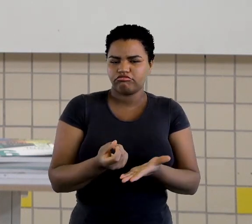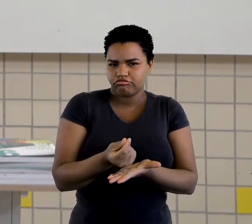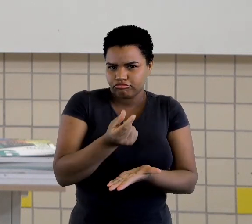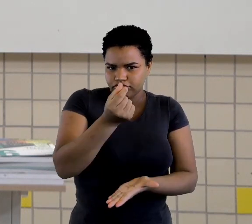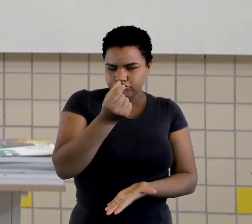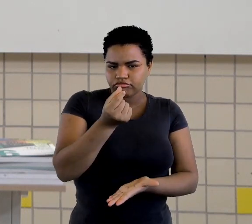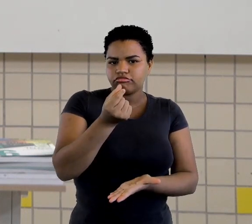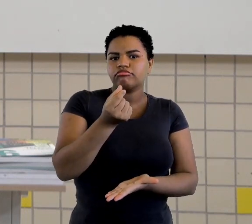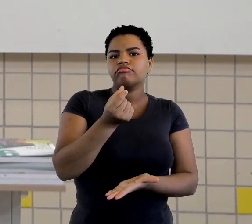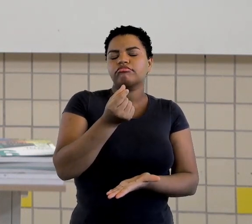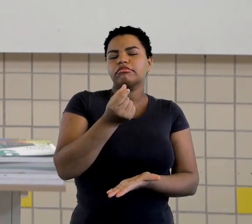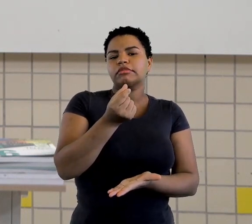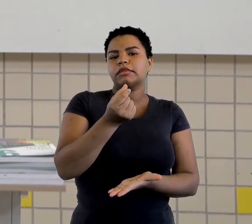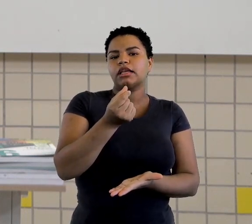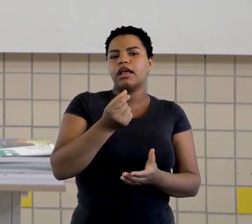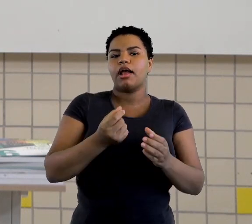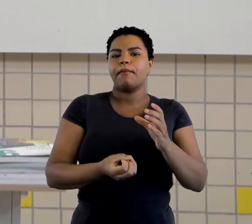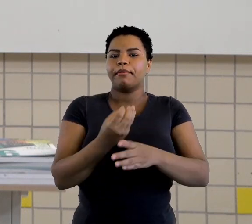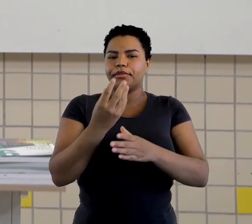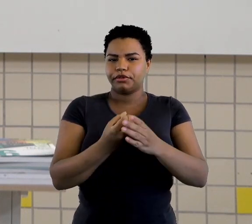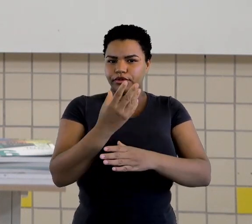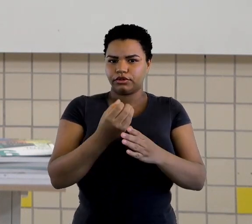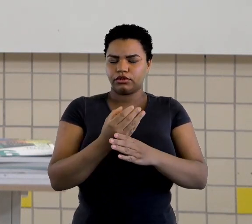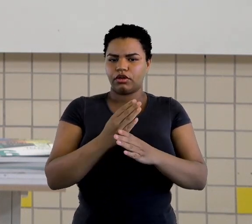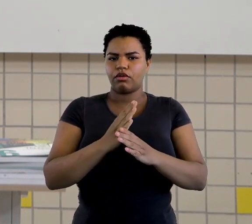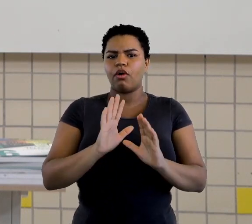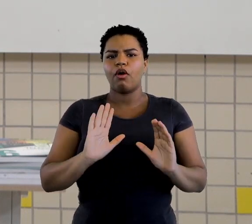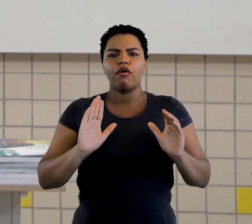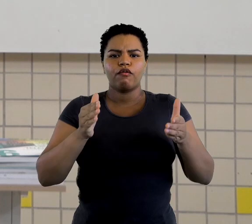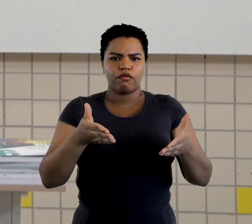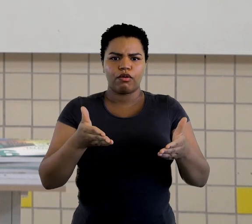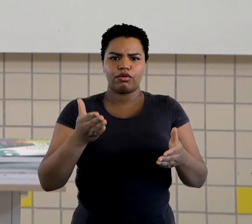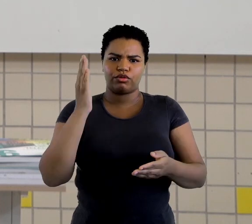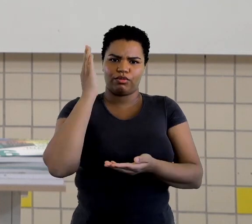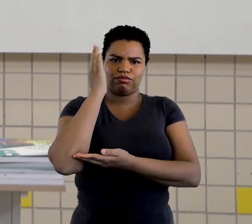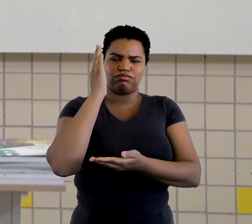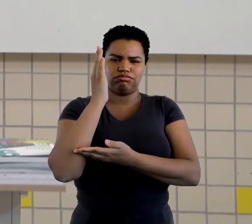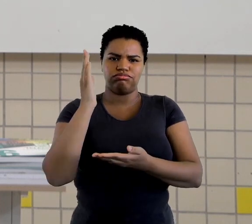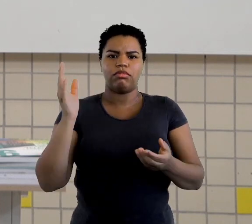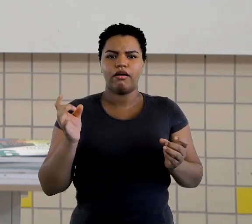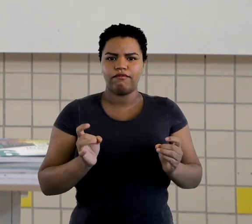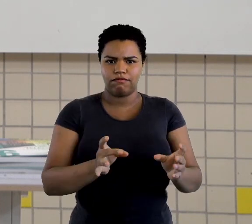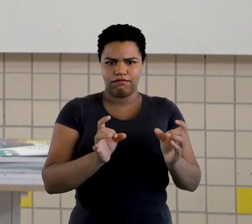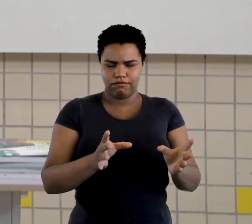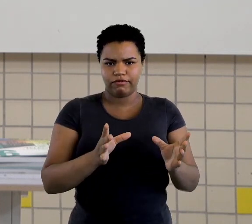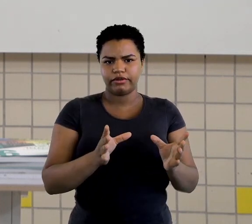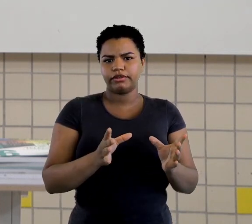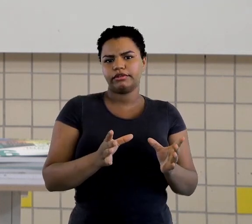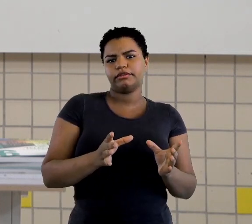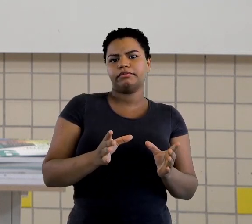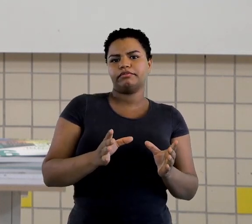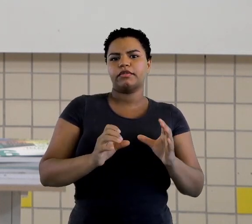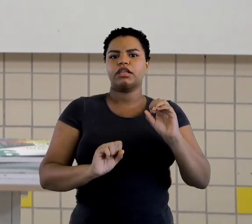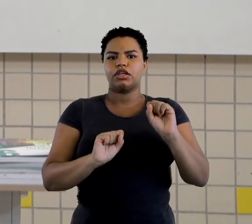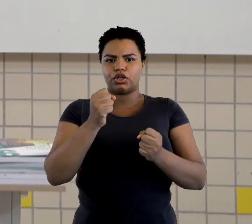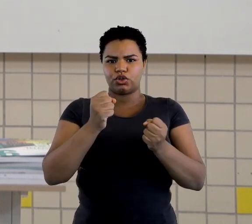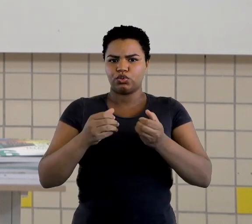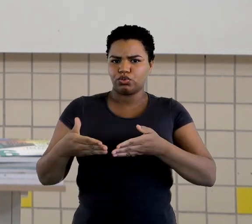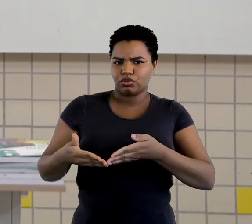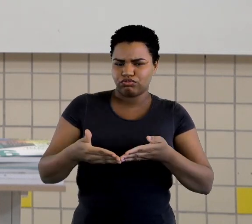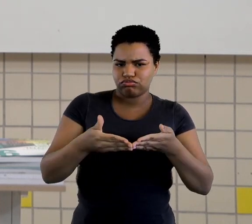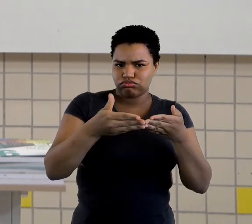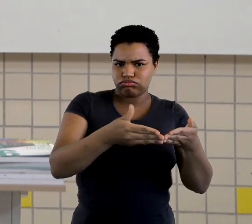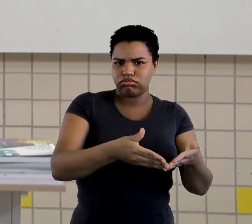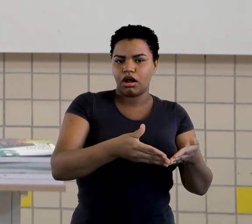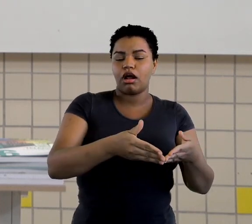a produção era mais voltada para a exportação de madeira, indústria naval, a